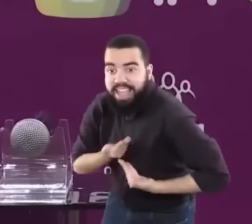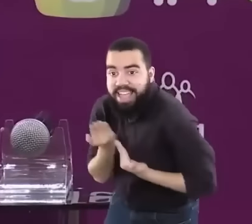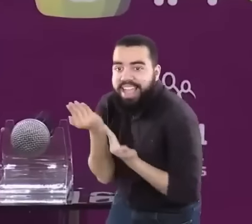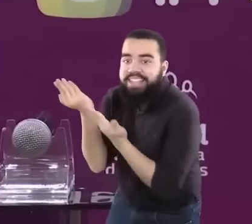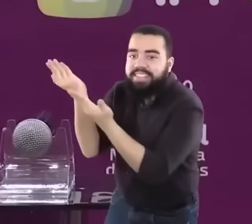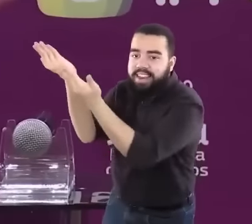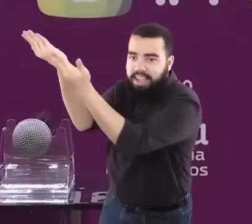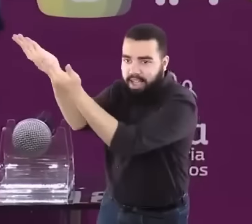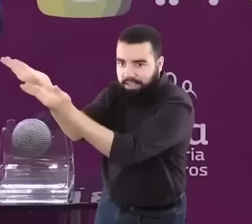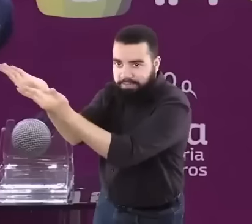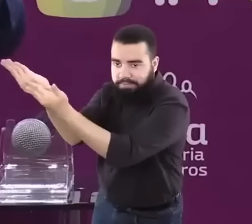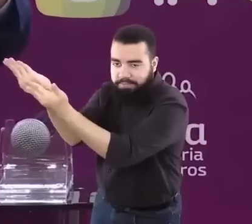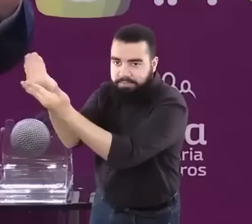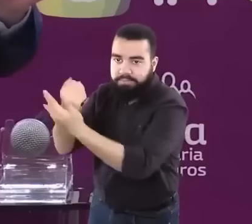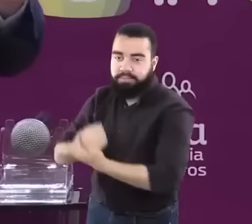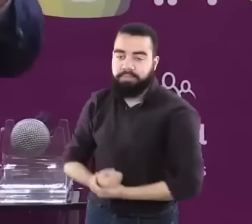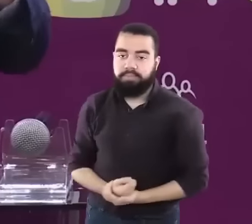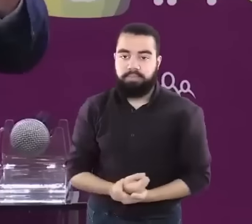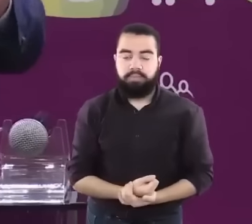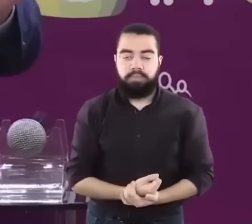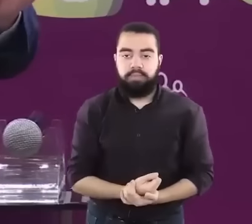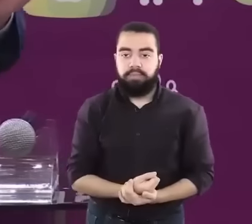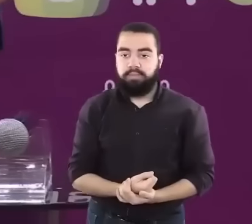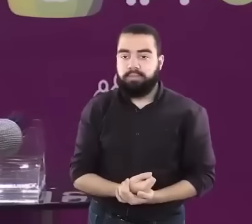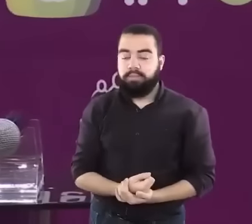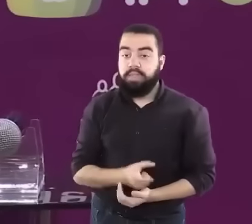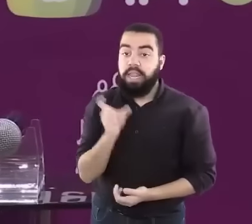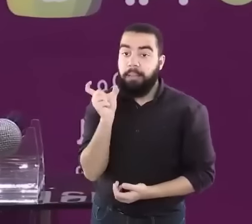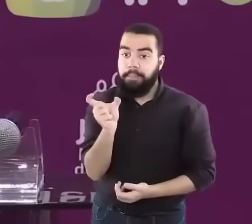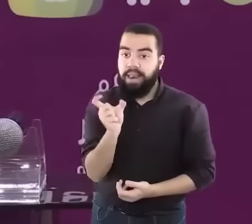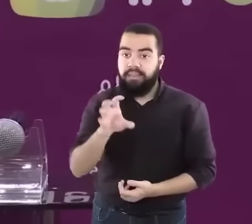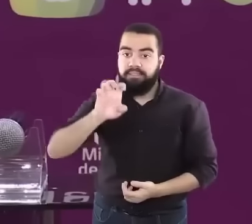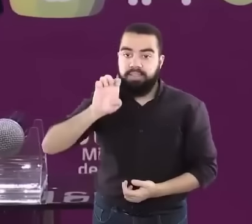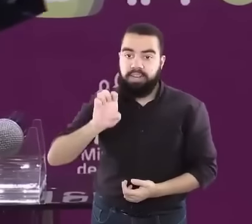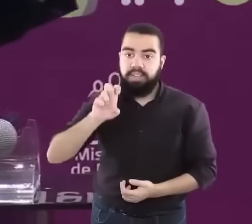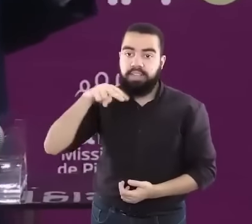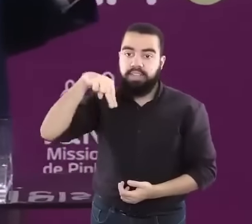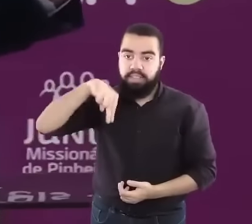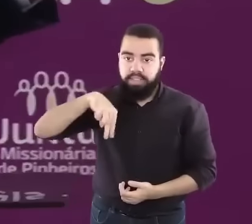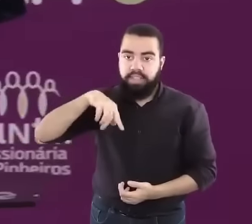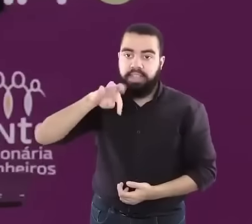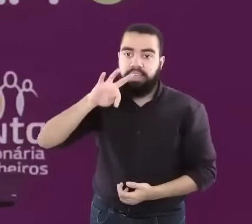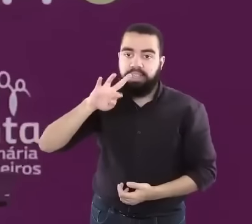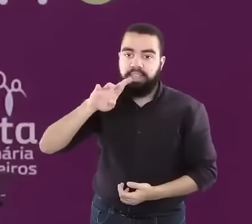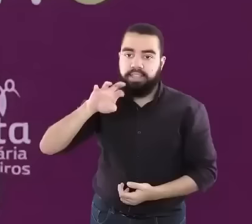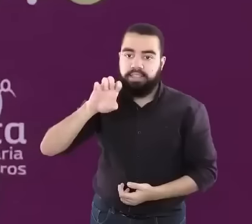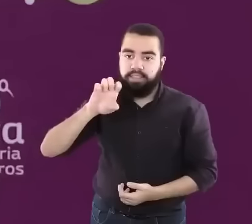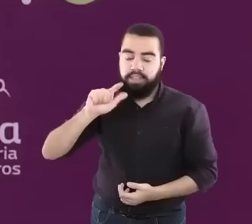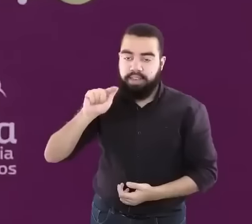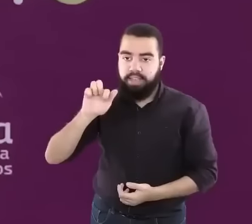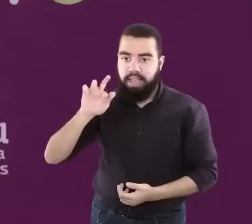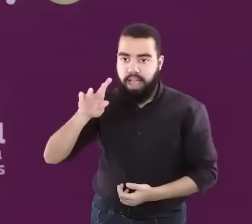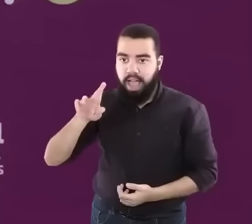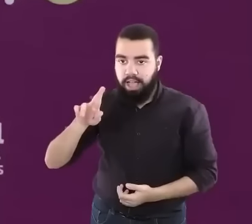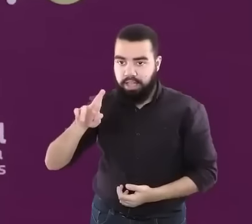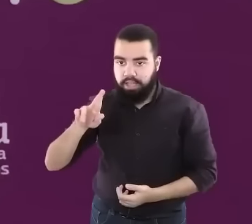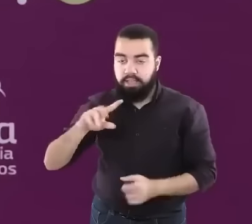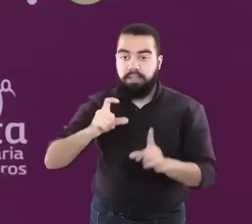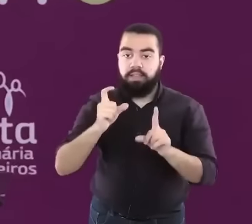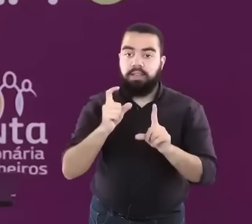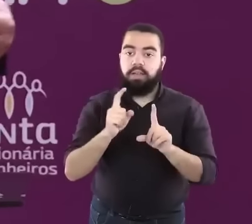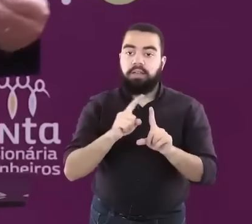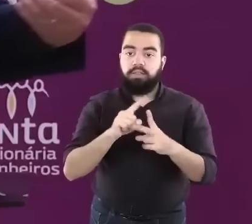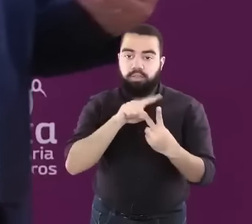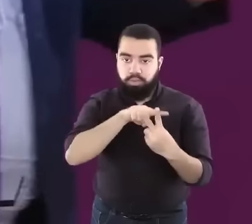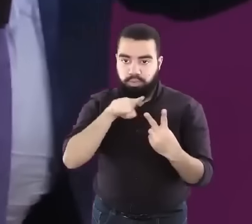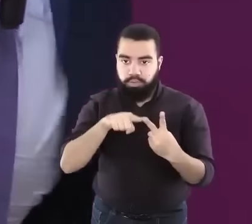há dois sentidos fundamentais dessa palavra primeiro é você